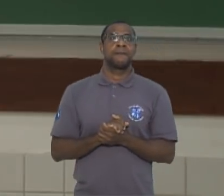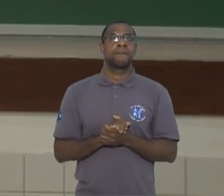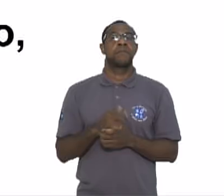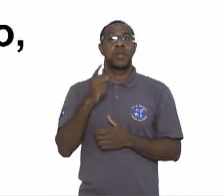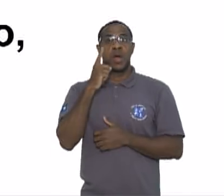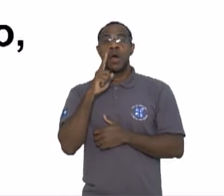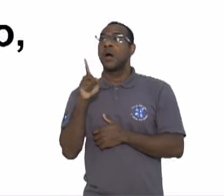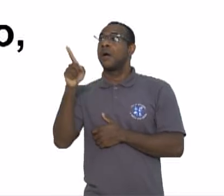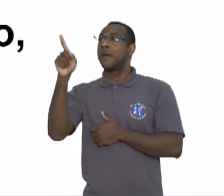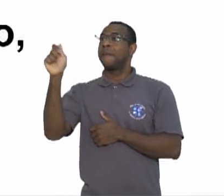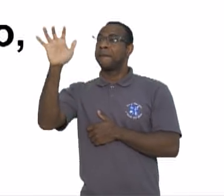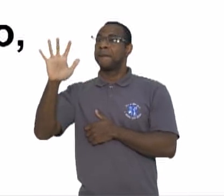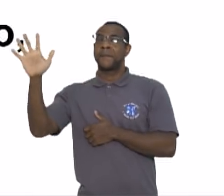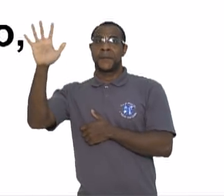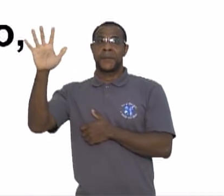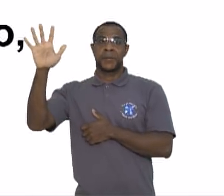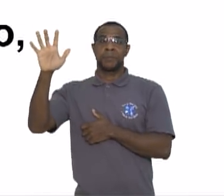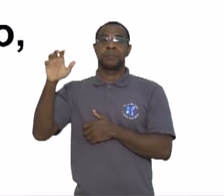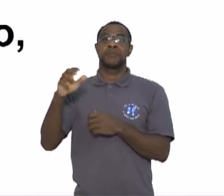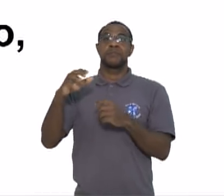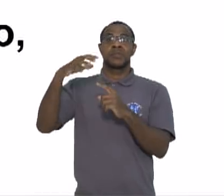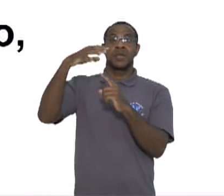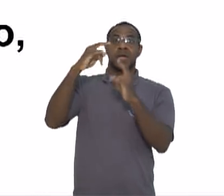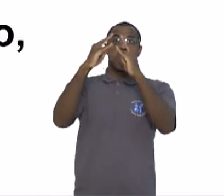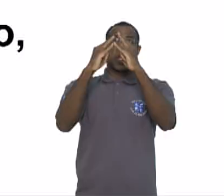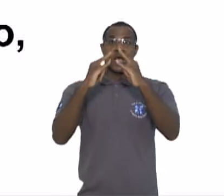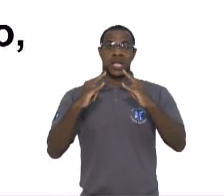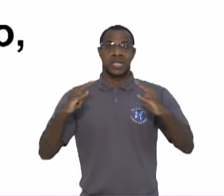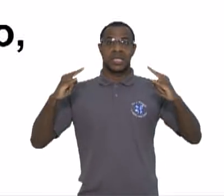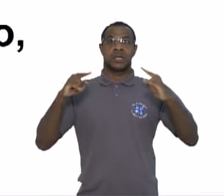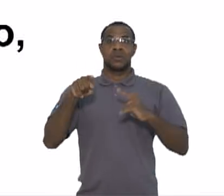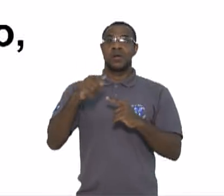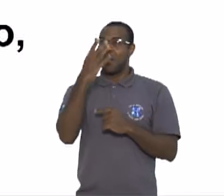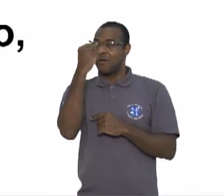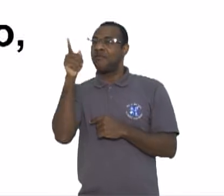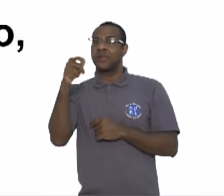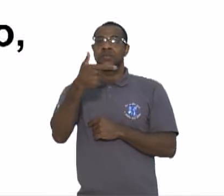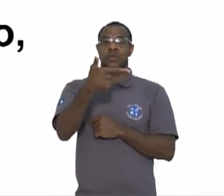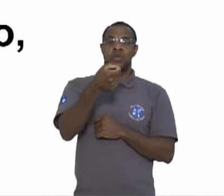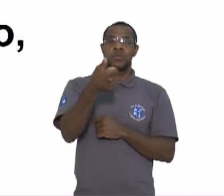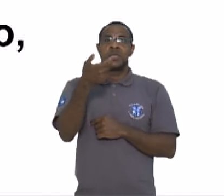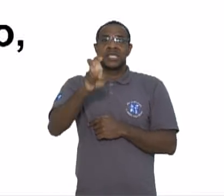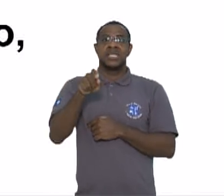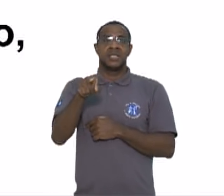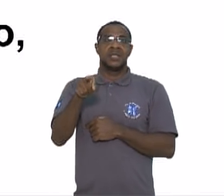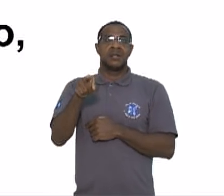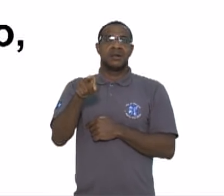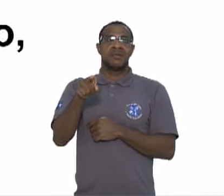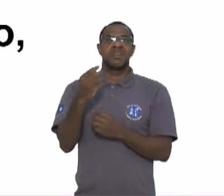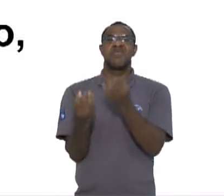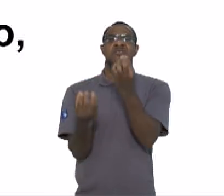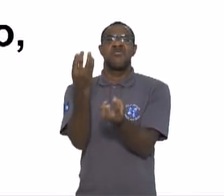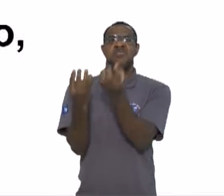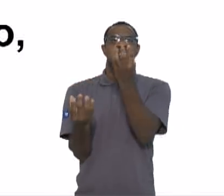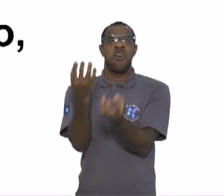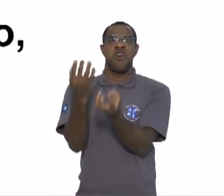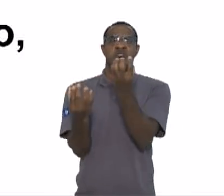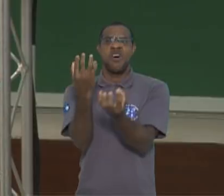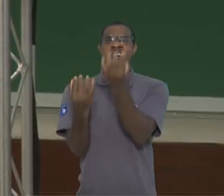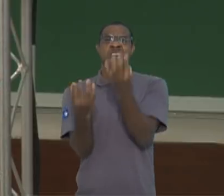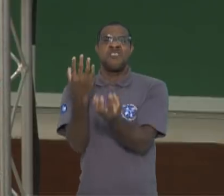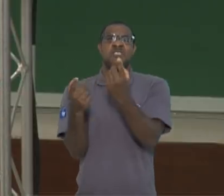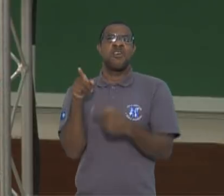Olha aqui, a situação, né, do Circo Máximo, essa foto é de 2015, então como ficou esse circo, né? Então até hoje as pessoas vão